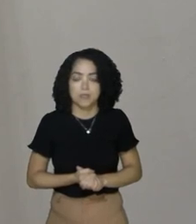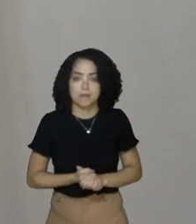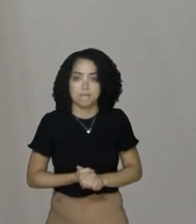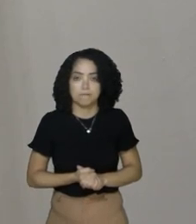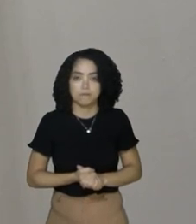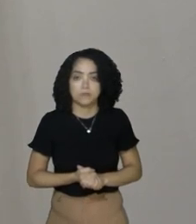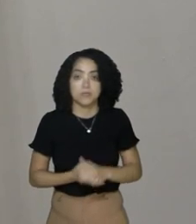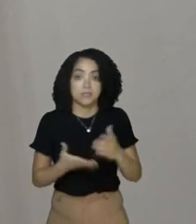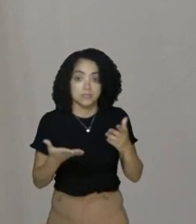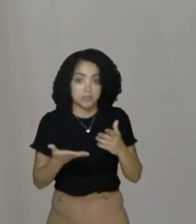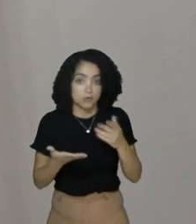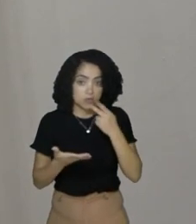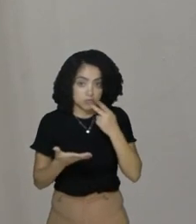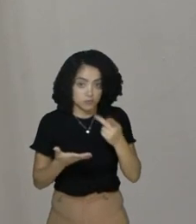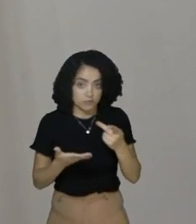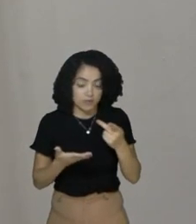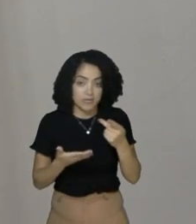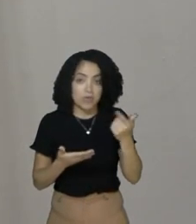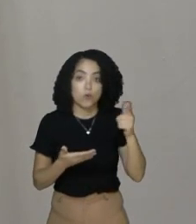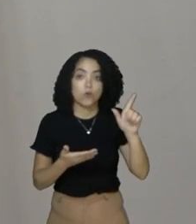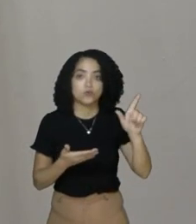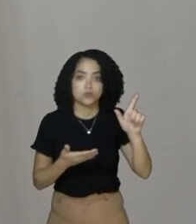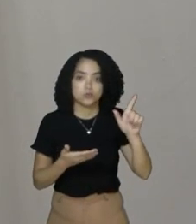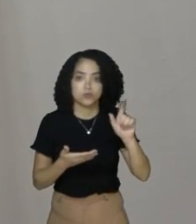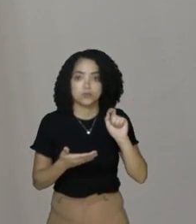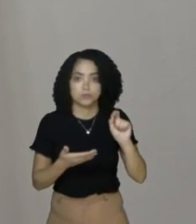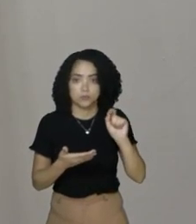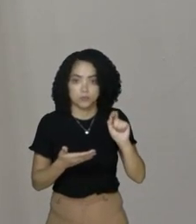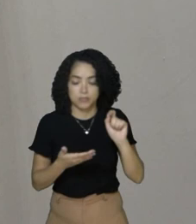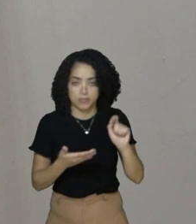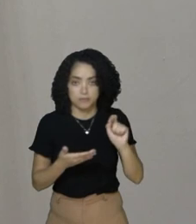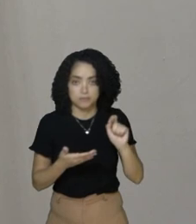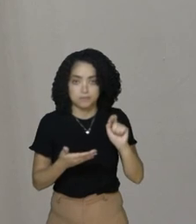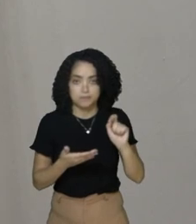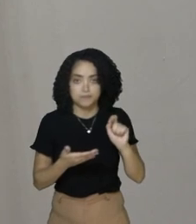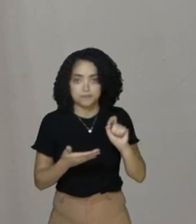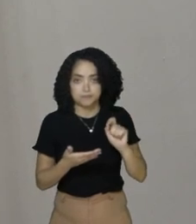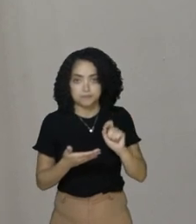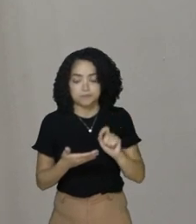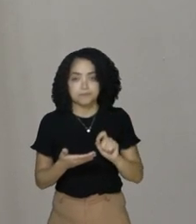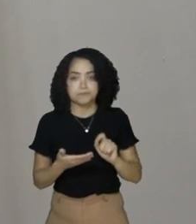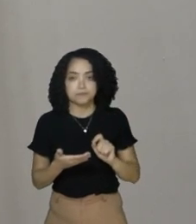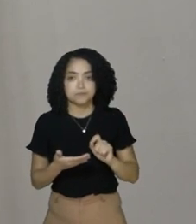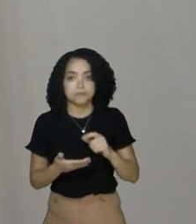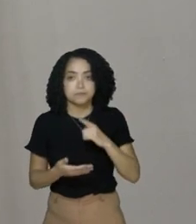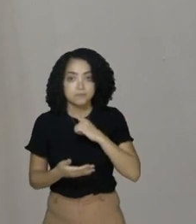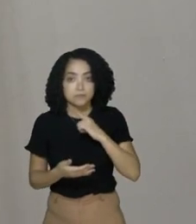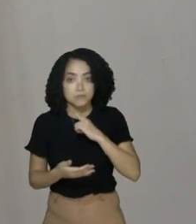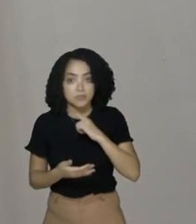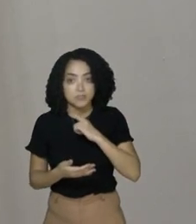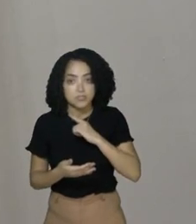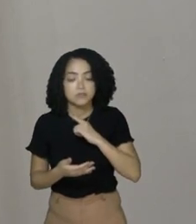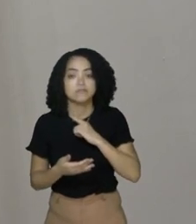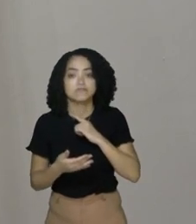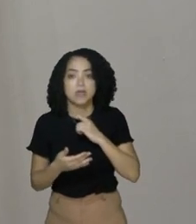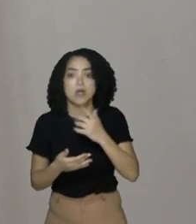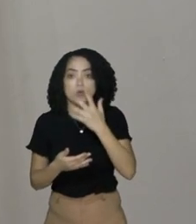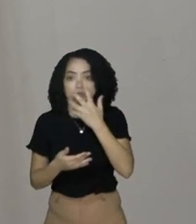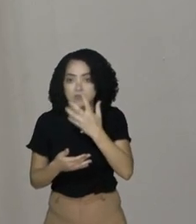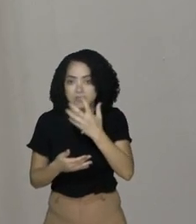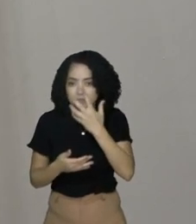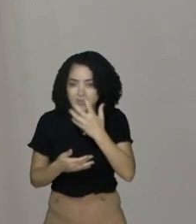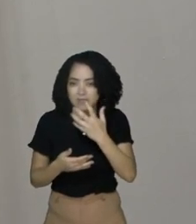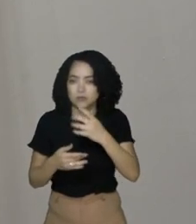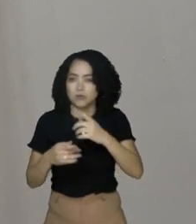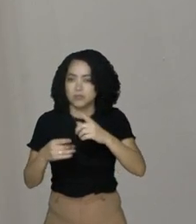Vamos falar também agora de outra coisa, de outro, o que, que isso tudo tem em comum. Nós temos os respiradores também. O